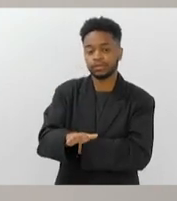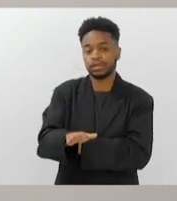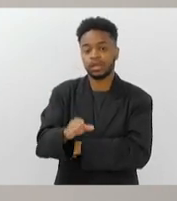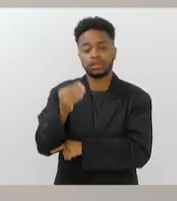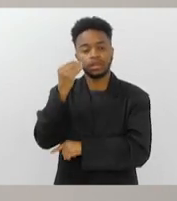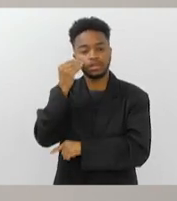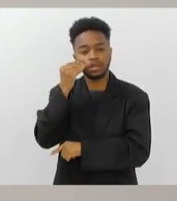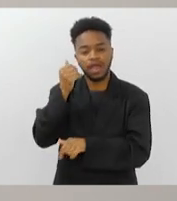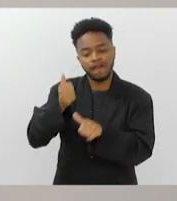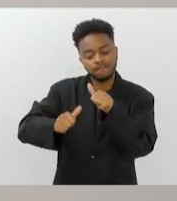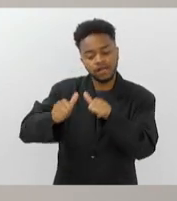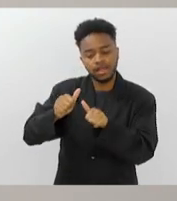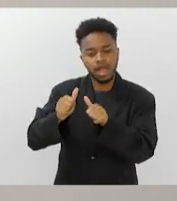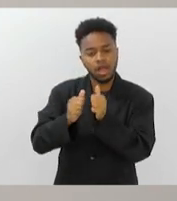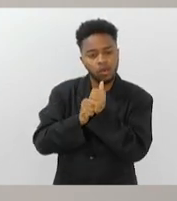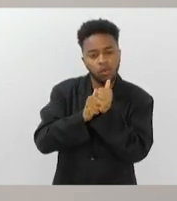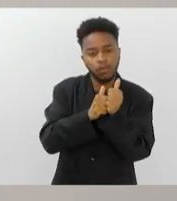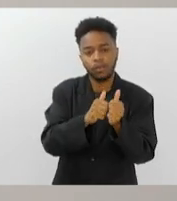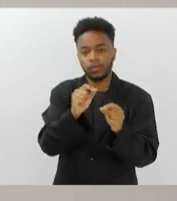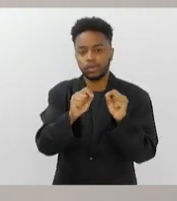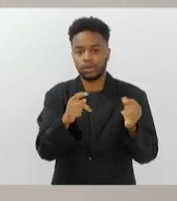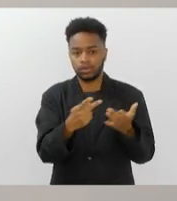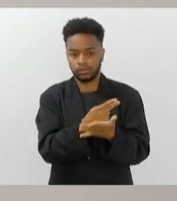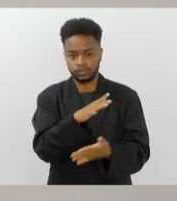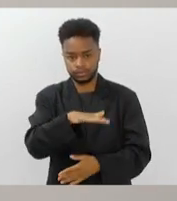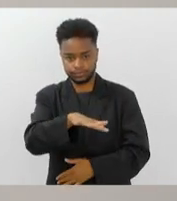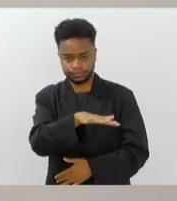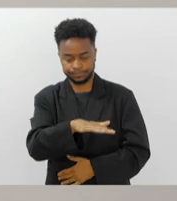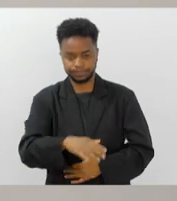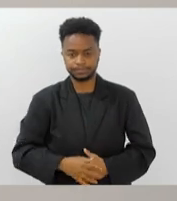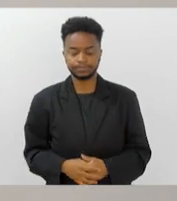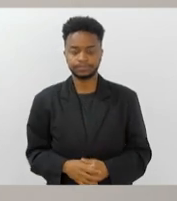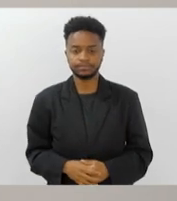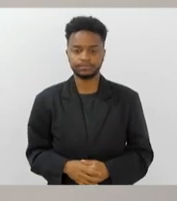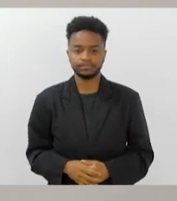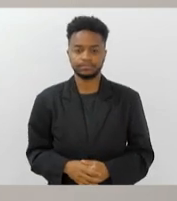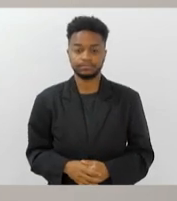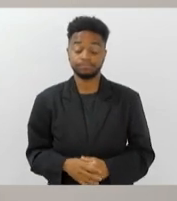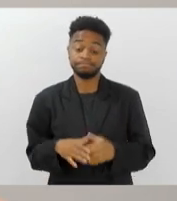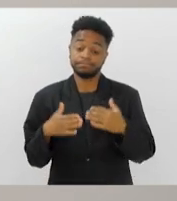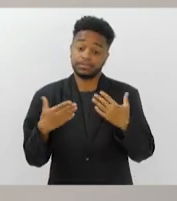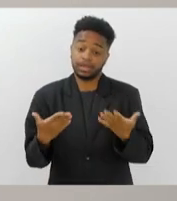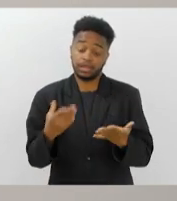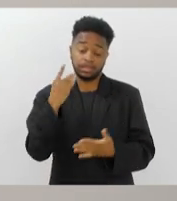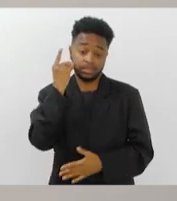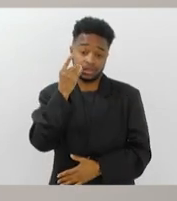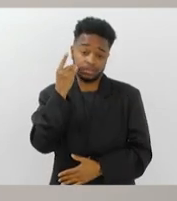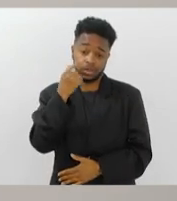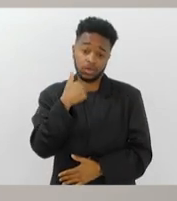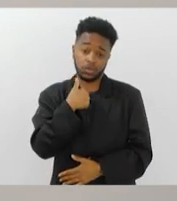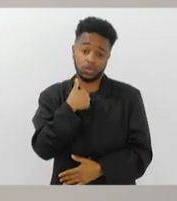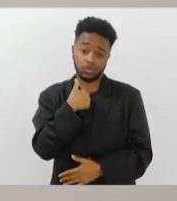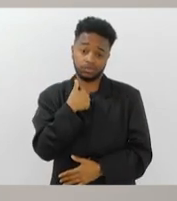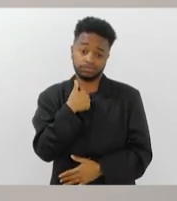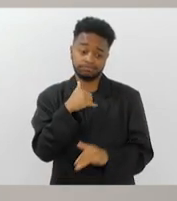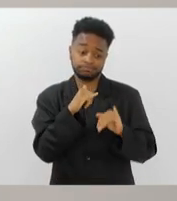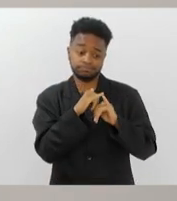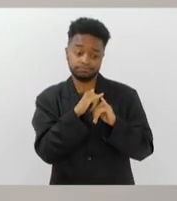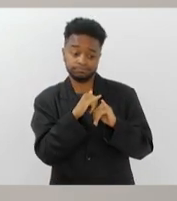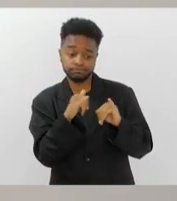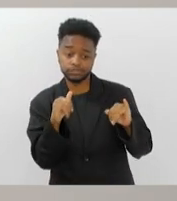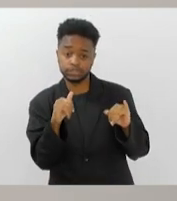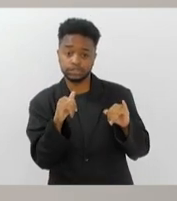monitorar de perto o que tá acontecendo com esses pacientes bom E aí Deputado eu é aqui só manifesta a minha